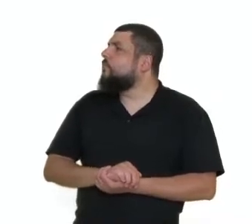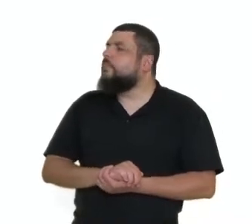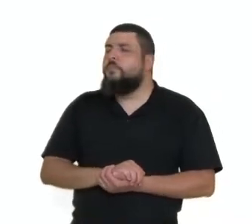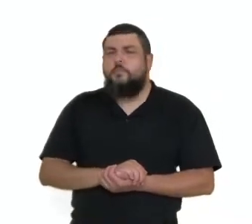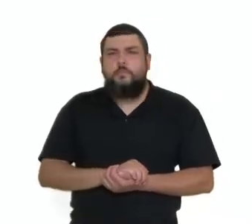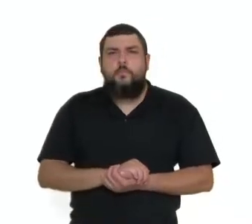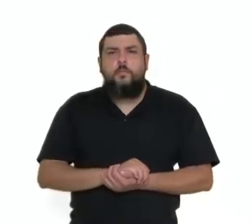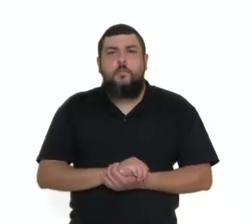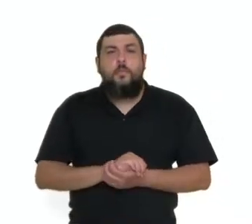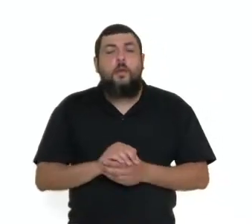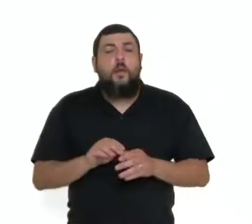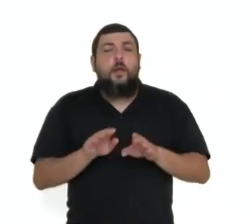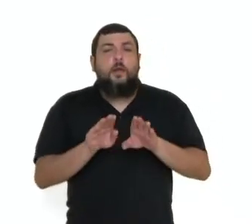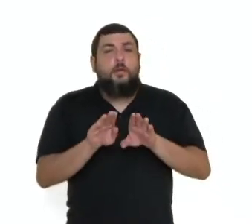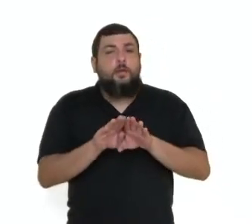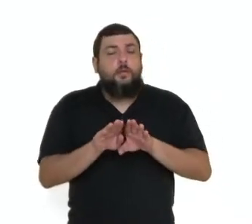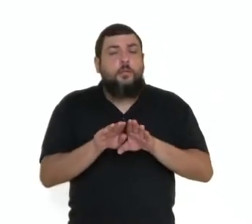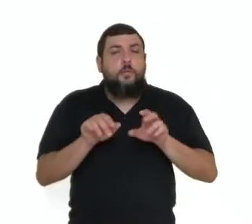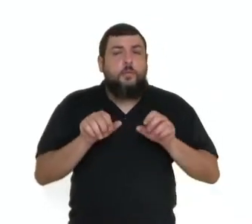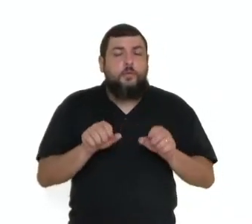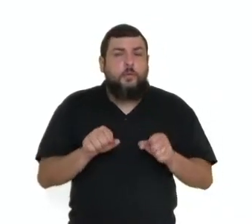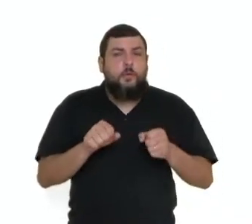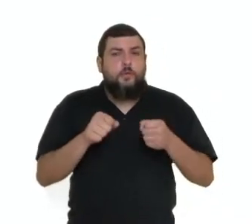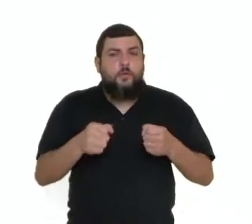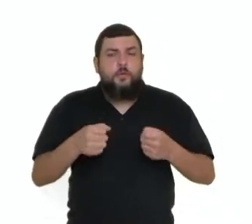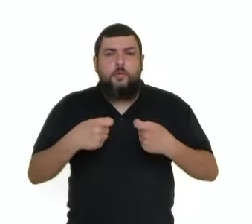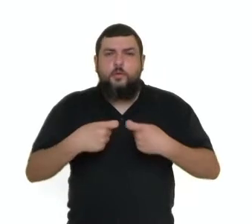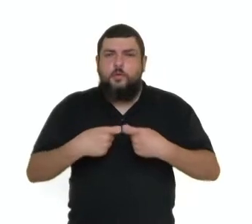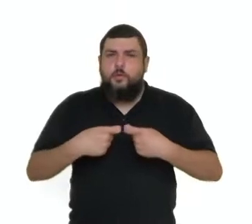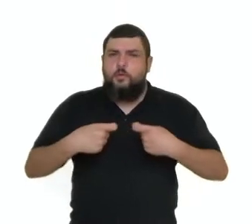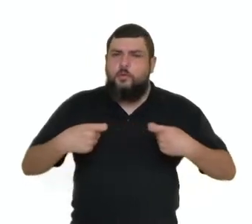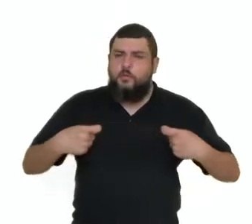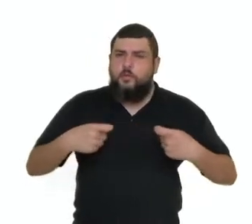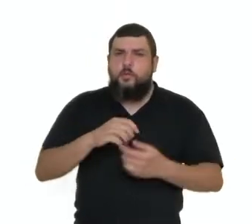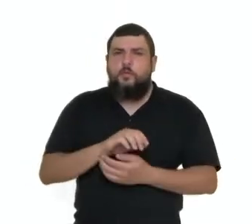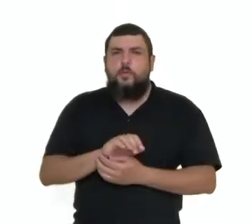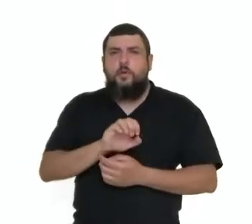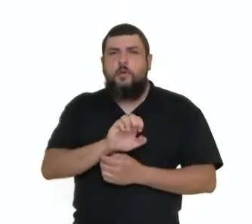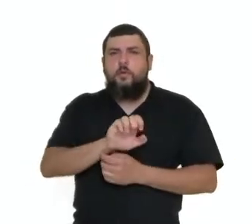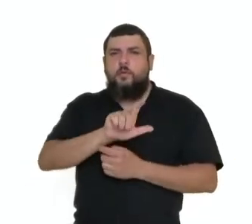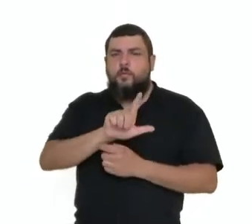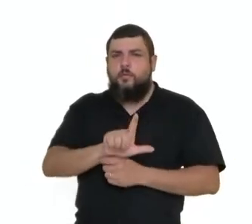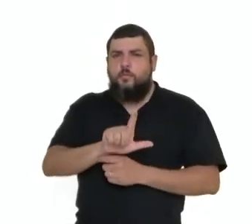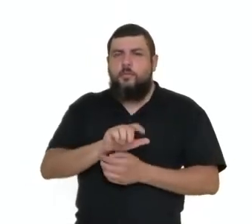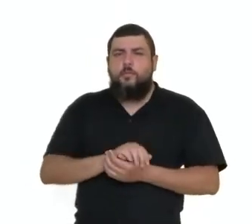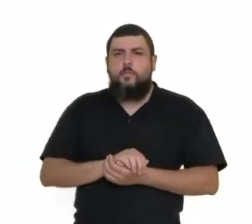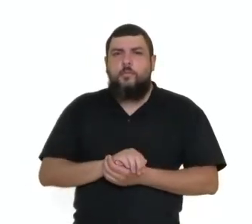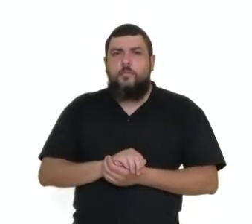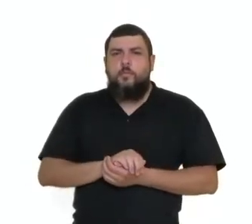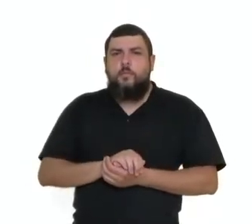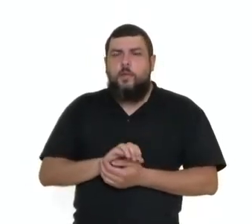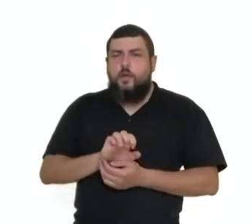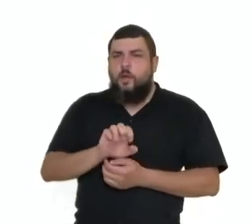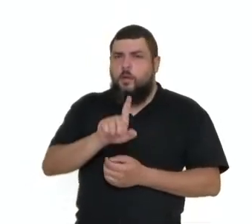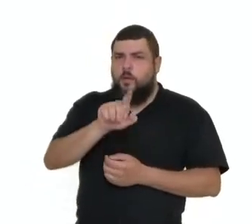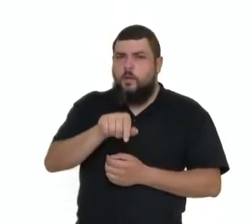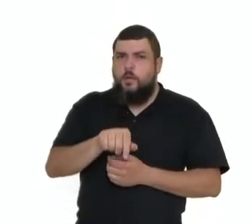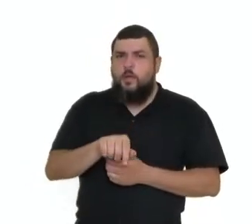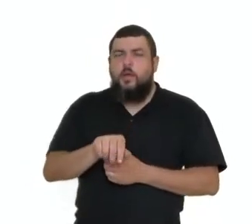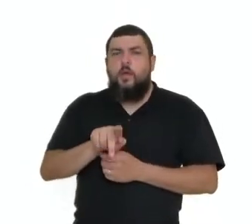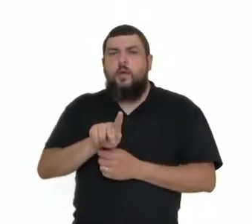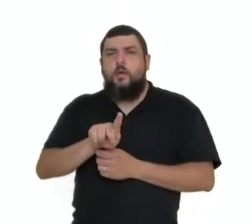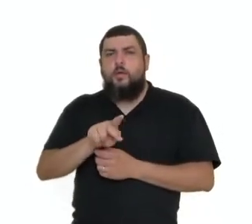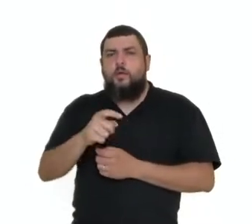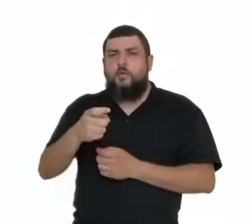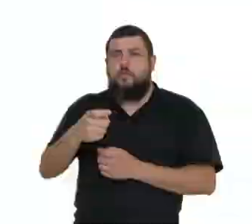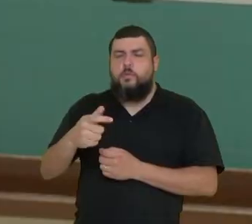nós temos a chamada energia potencial elástica, EL, que é dada pela K vezes X ao quadrado sobre 2.